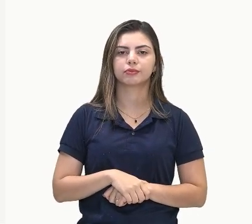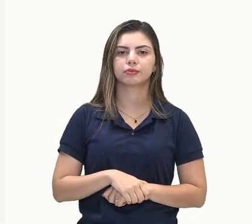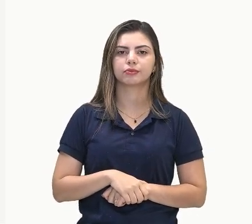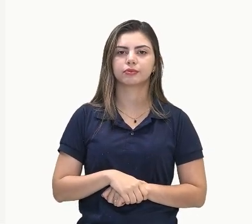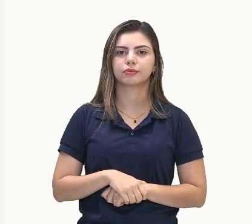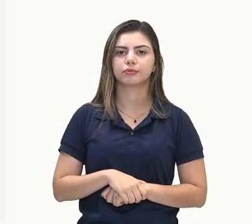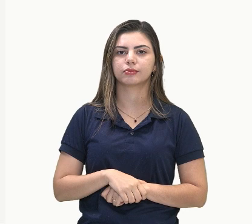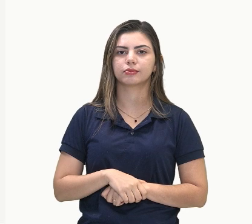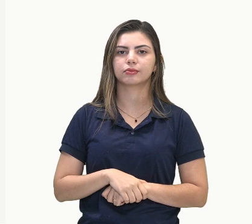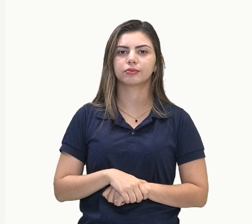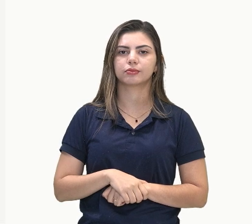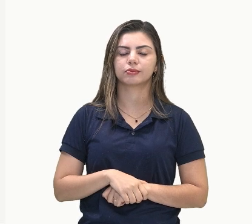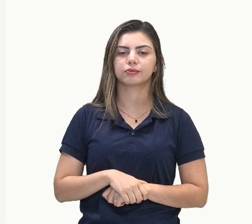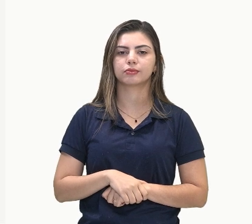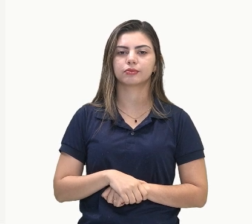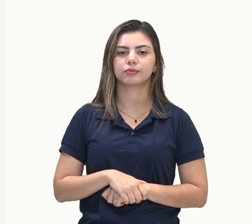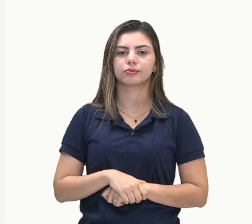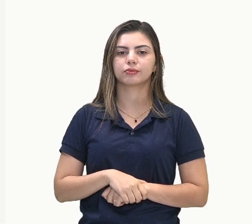1,2.